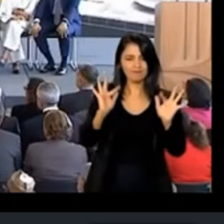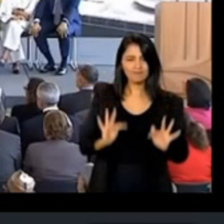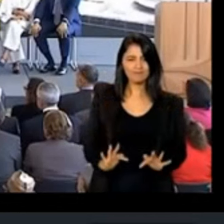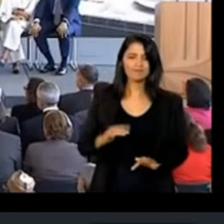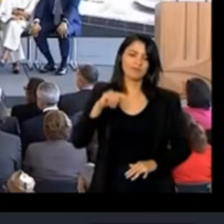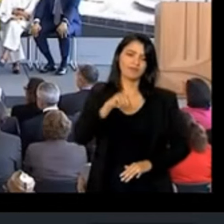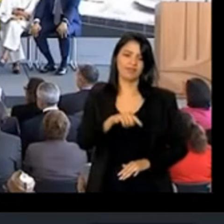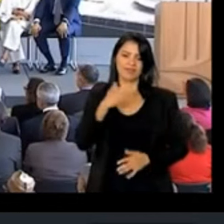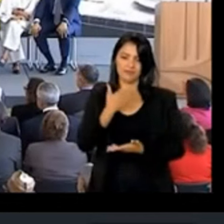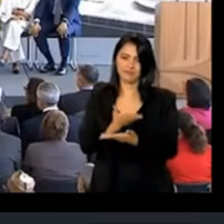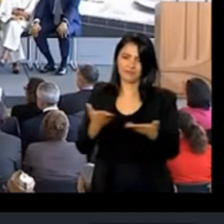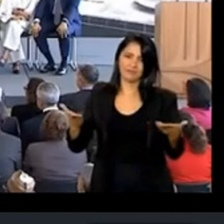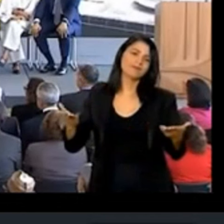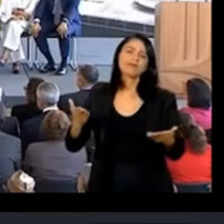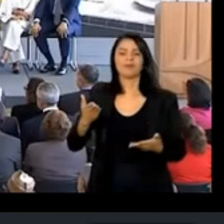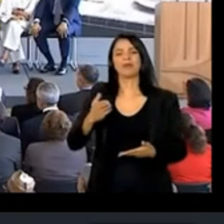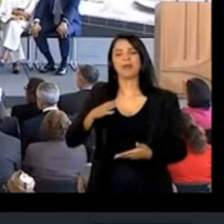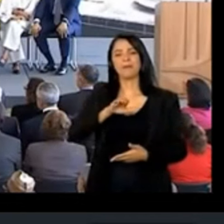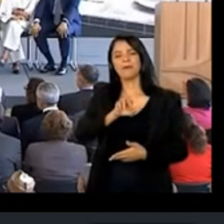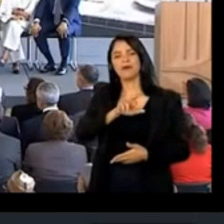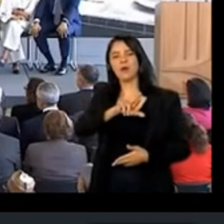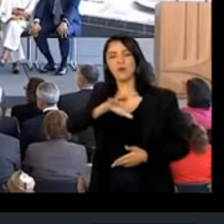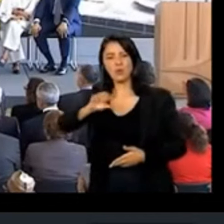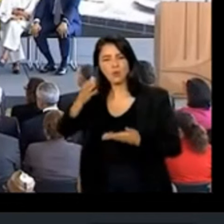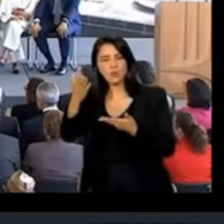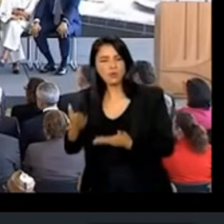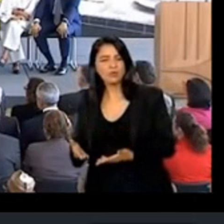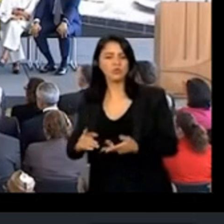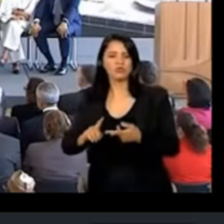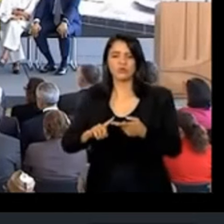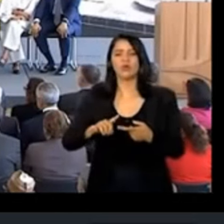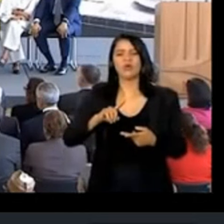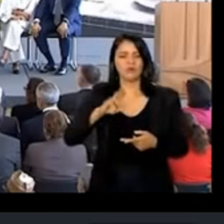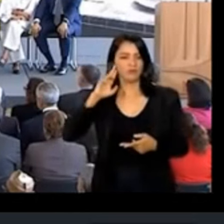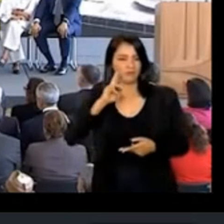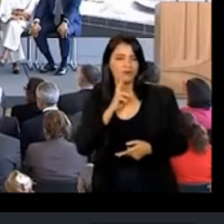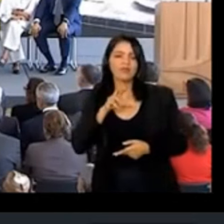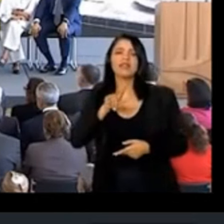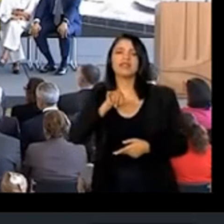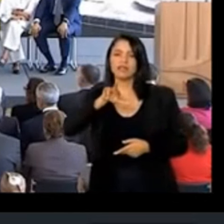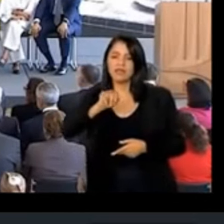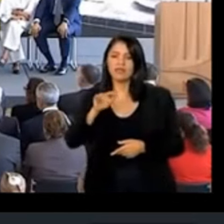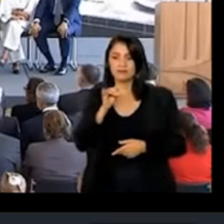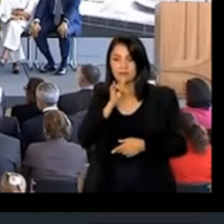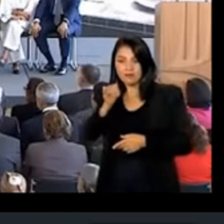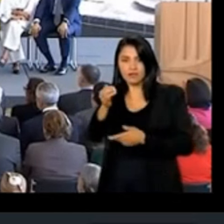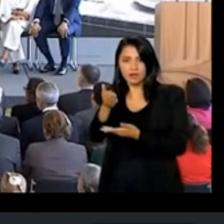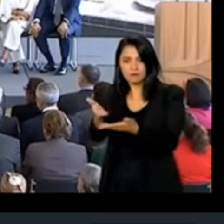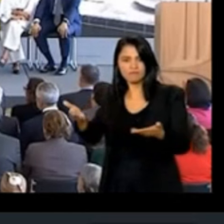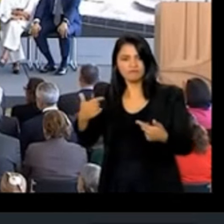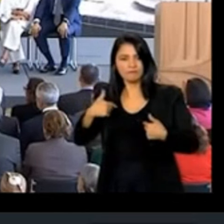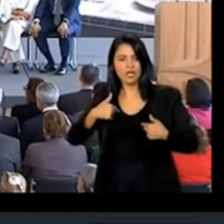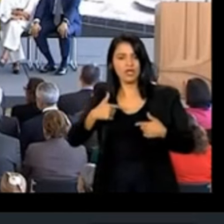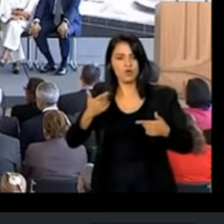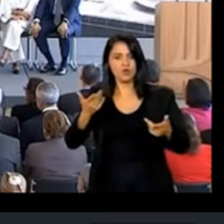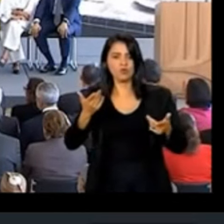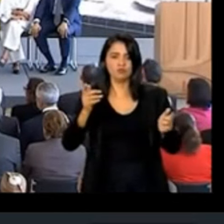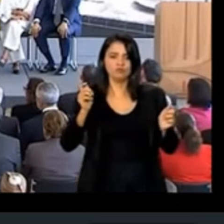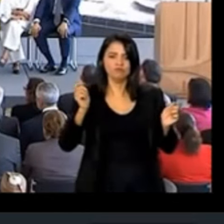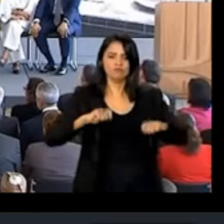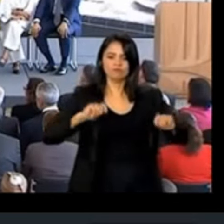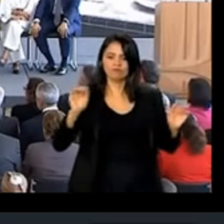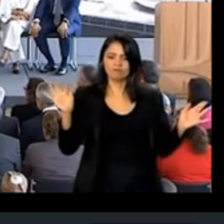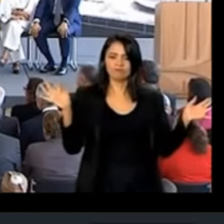Pinóquio. Senador Pacheco, deputado Lira, a minha alegria hoje é dizer para vocês que eu estou